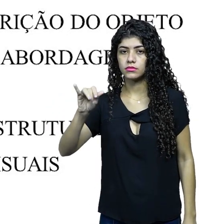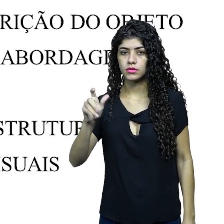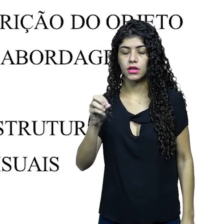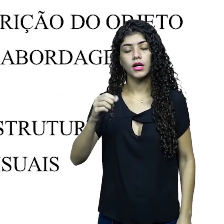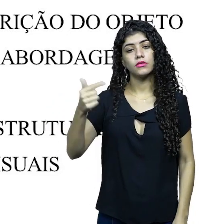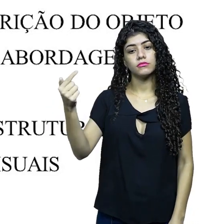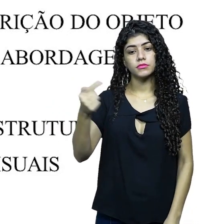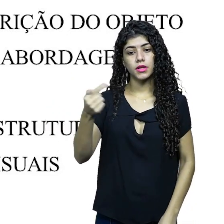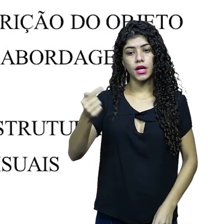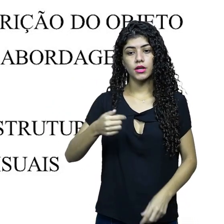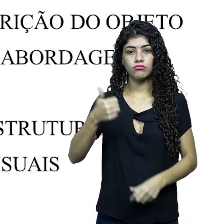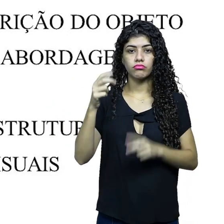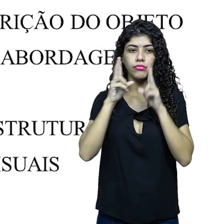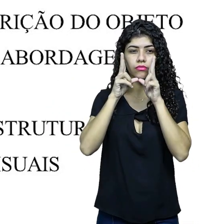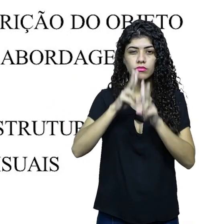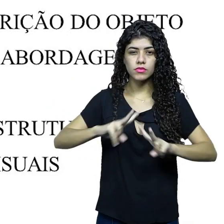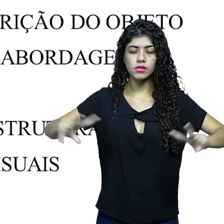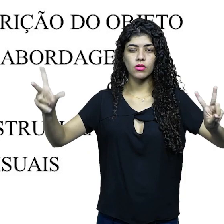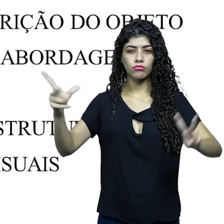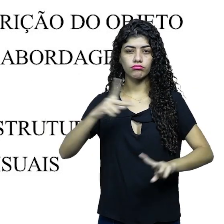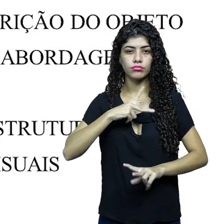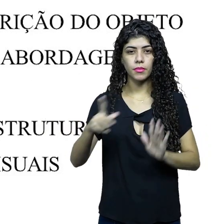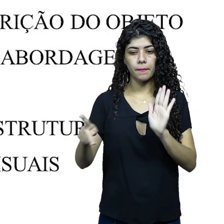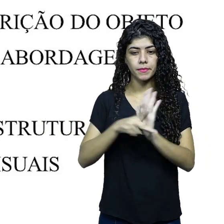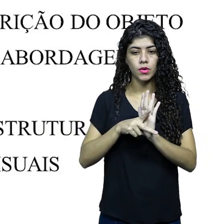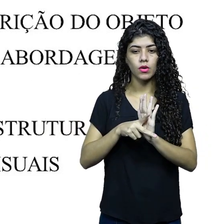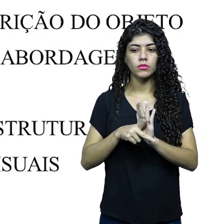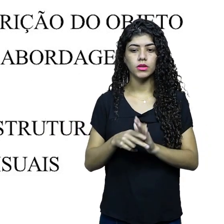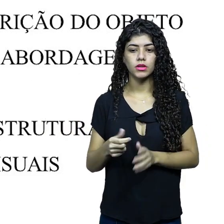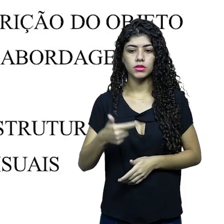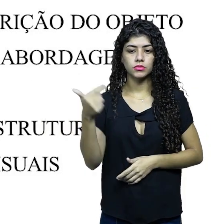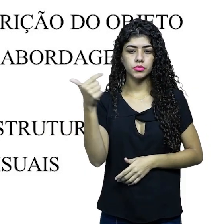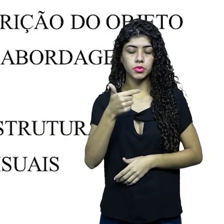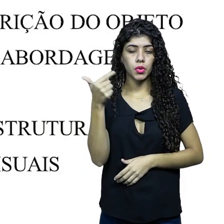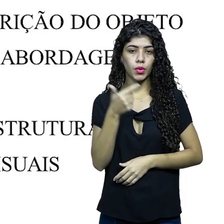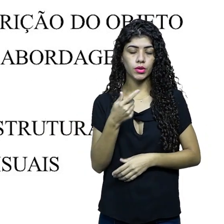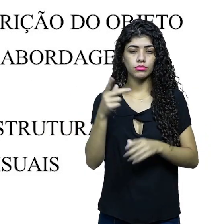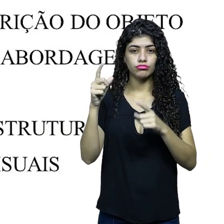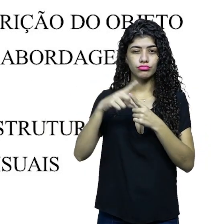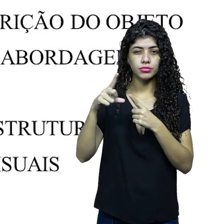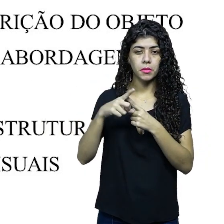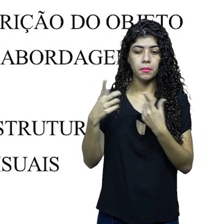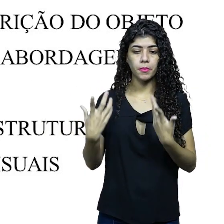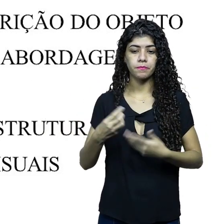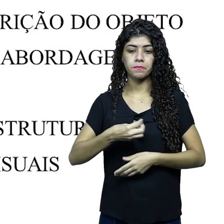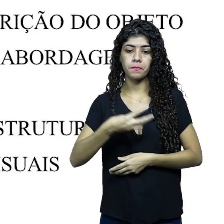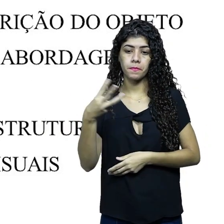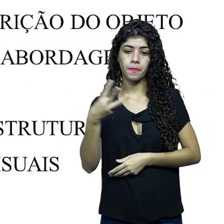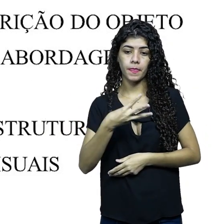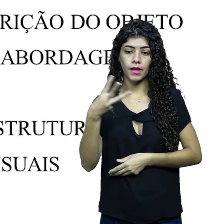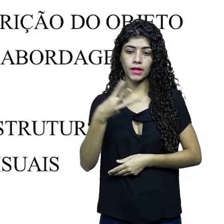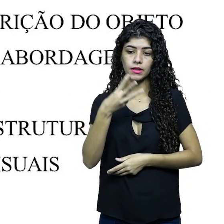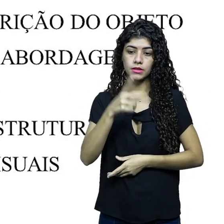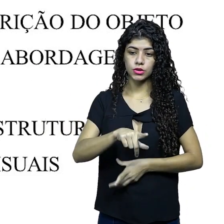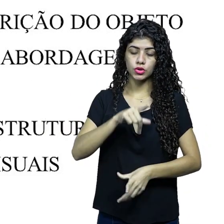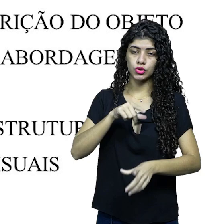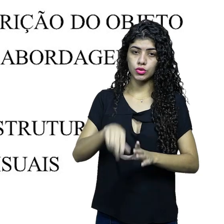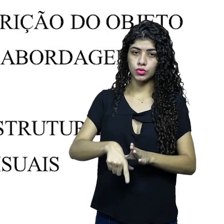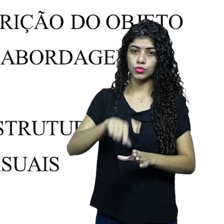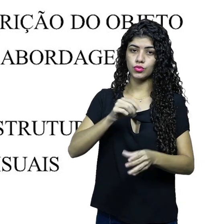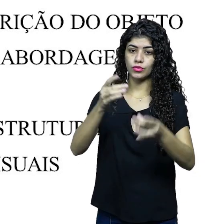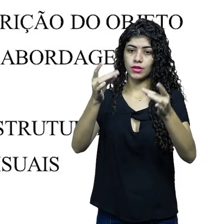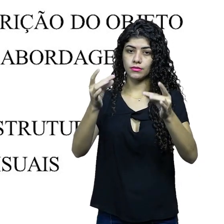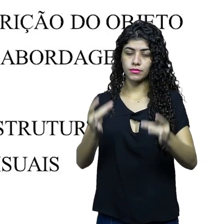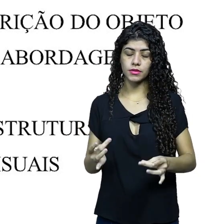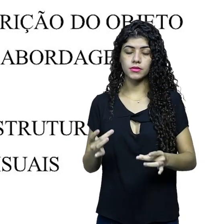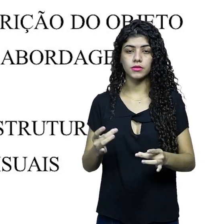7. 1. Visão original. 2. Proposta de documentário. 3.